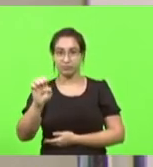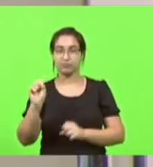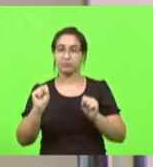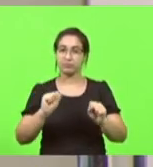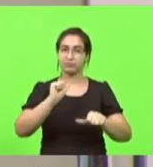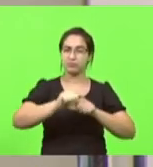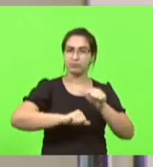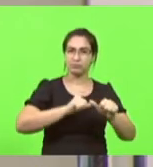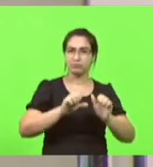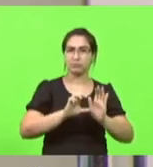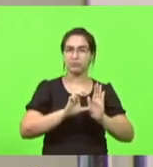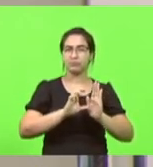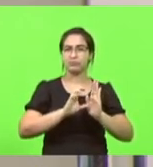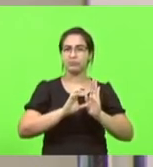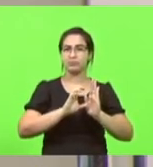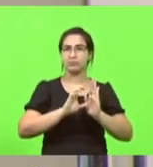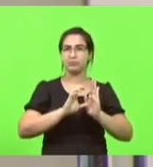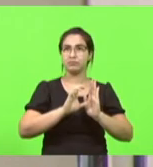Penal